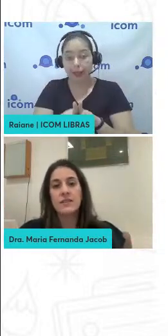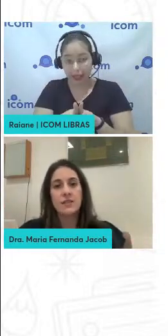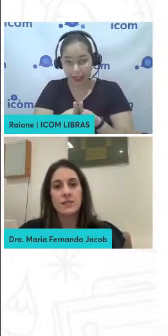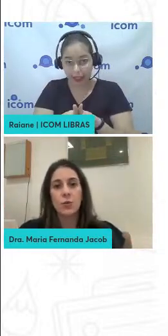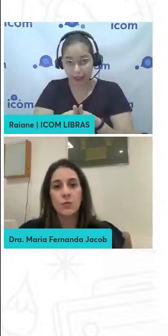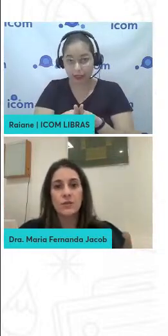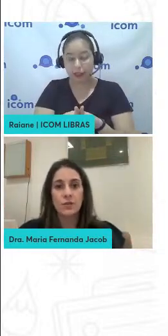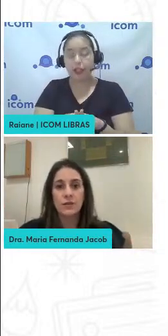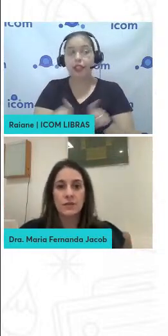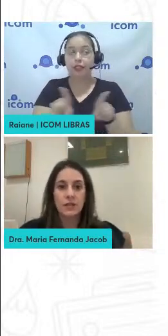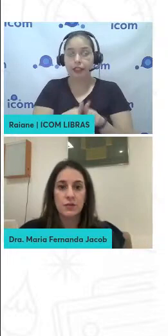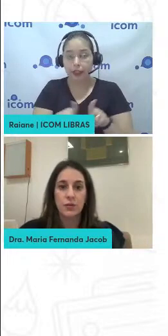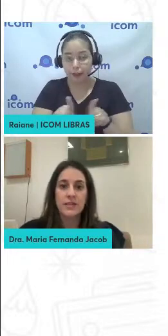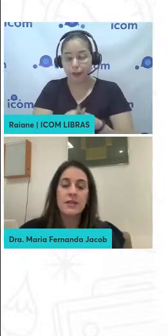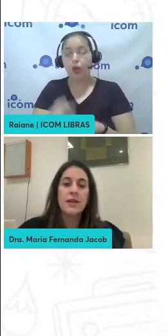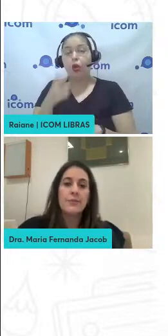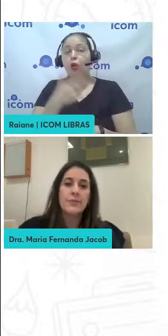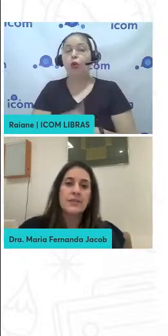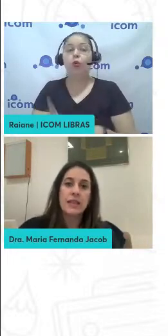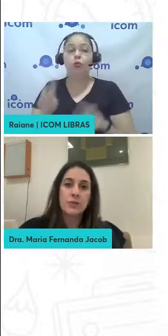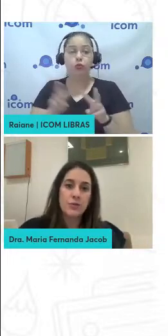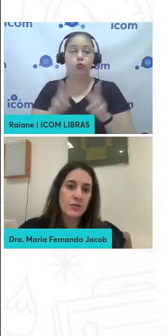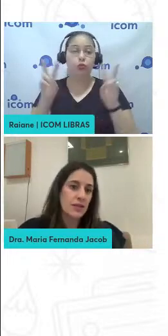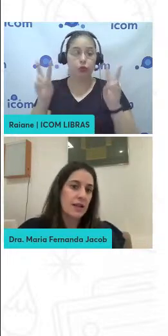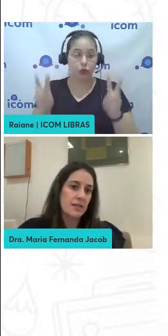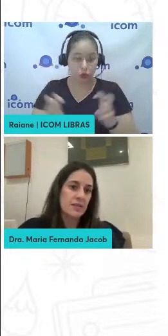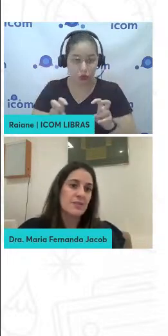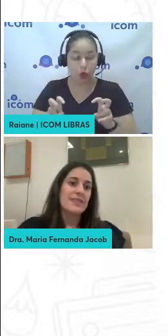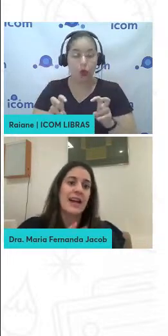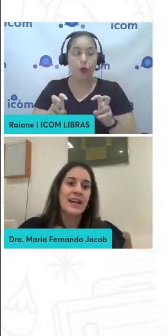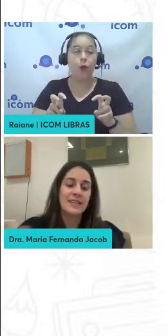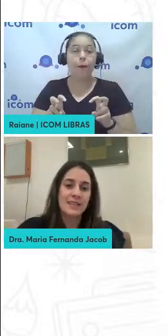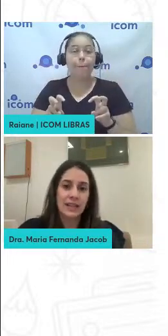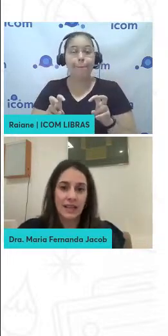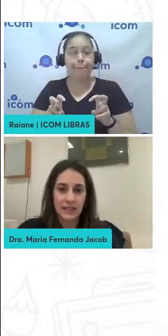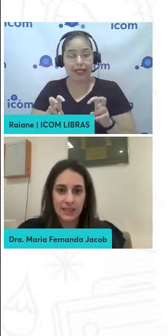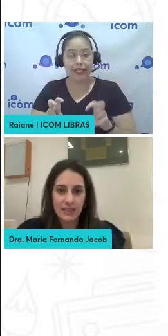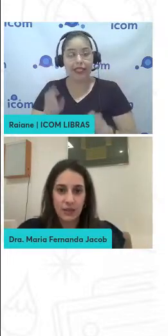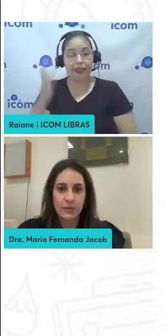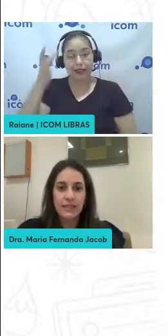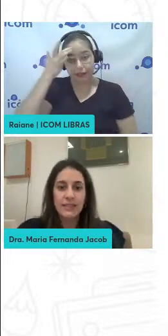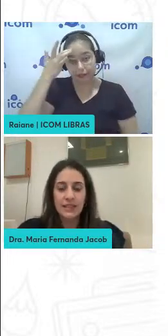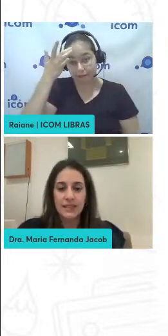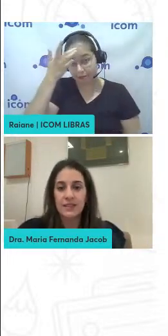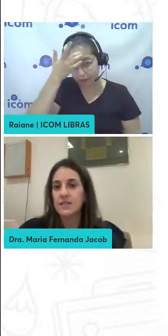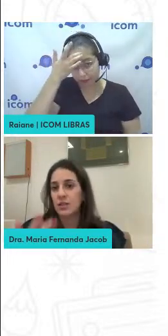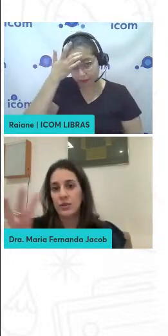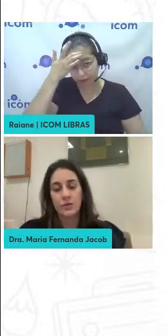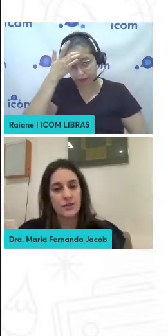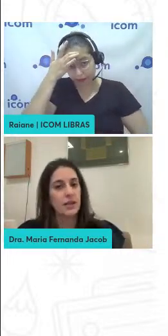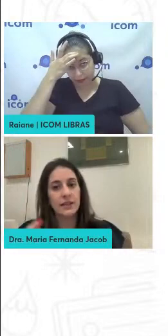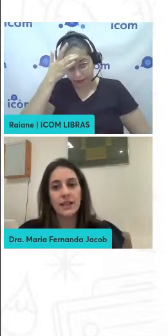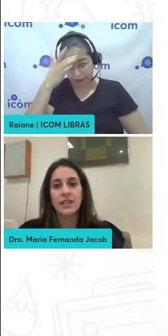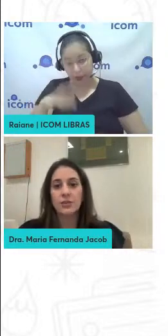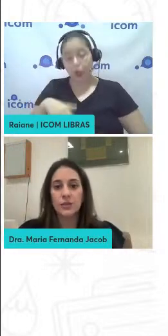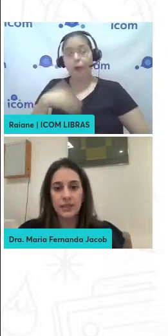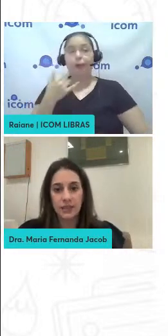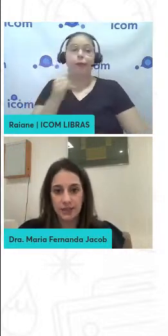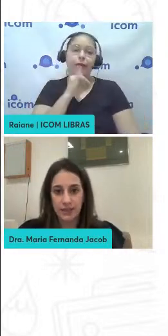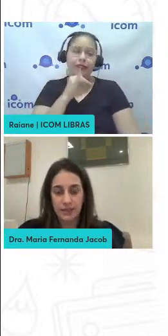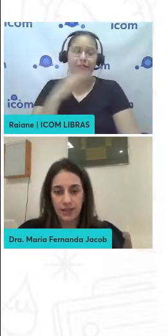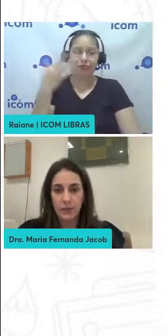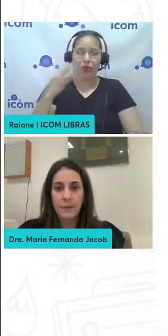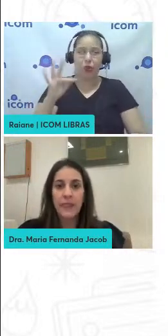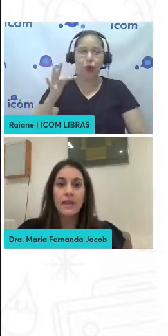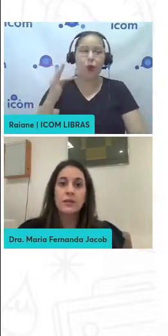ele traz, às vezes, algumas outras questões psicossociais associadas àquela questão que ele está trazendo, ou associada àquela dor que